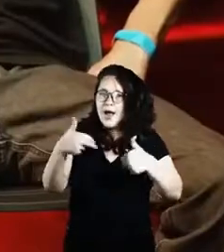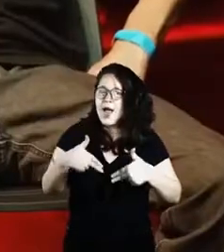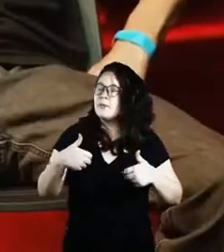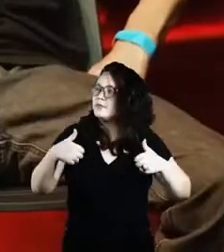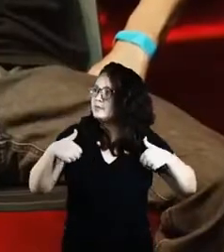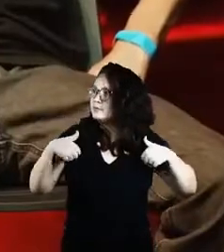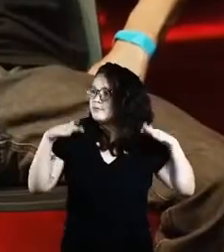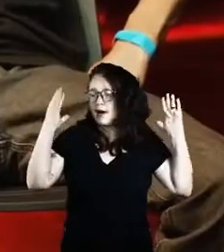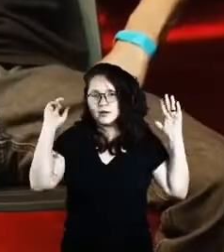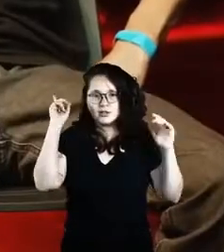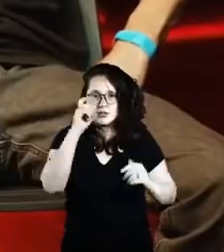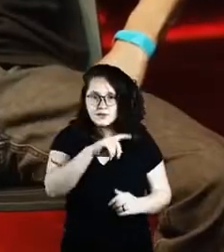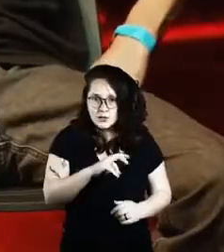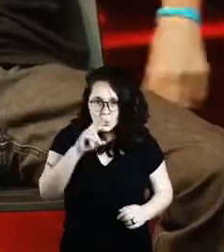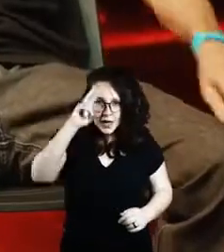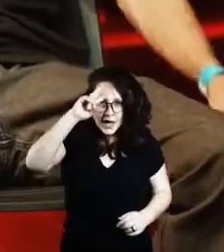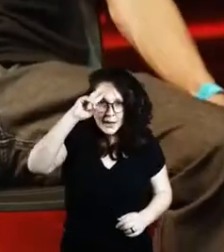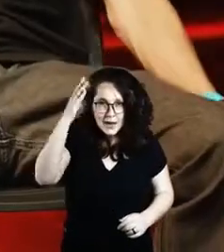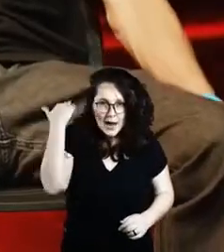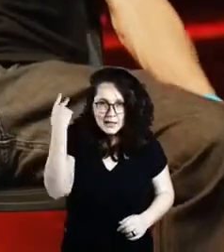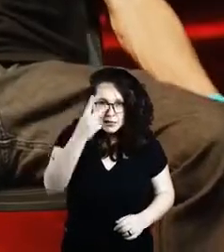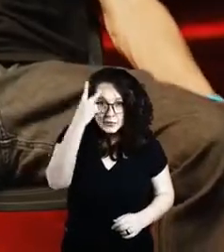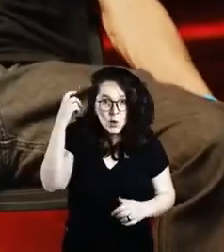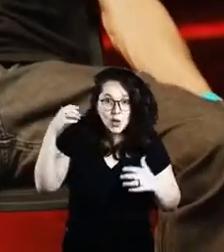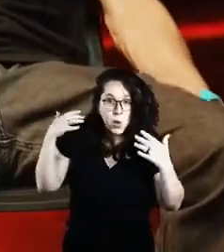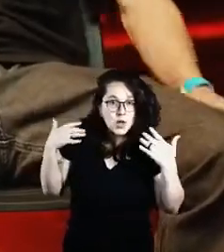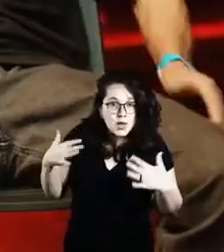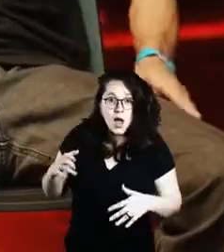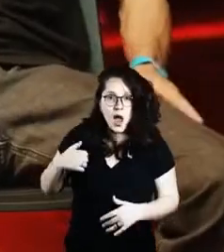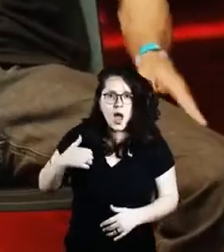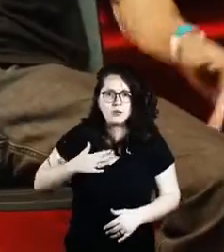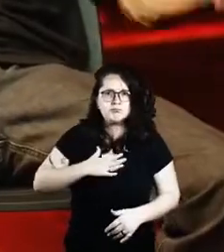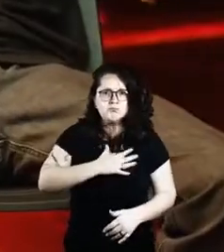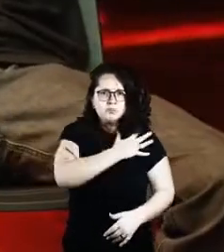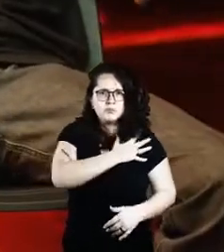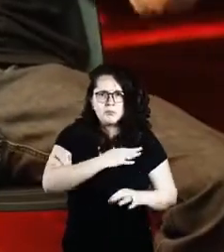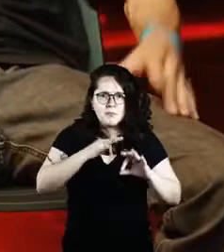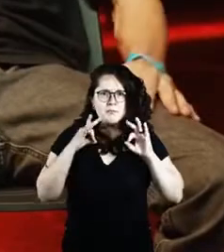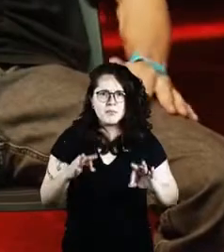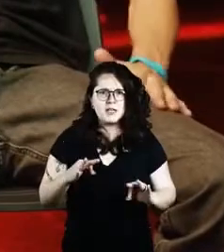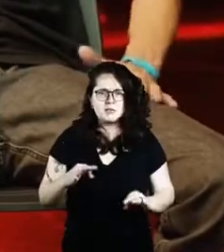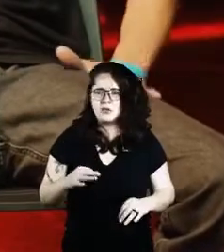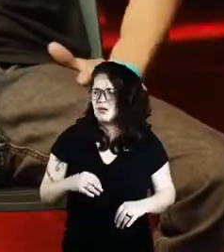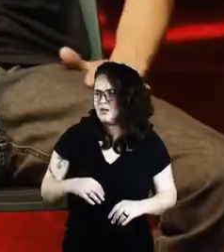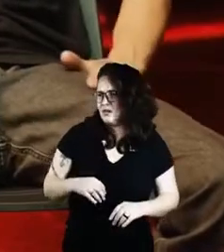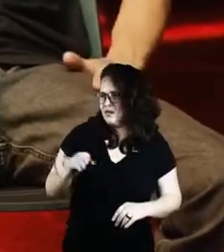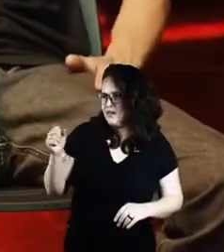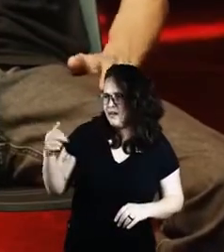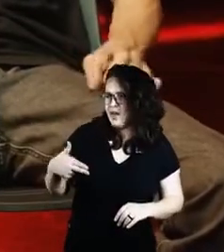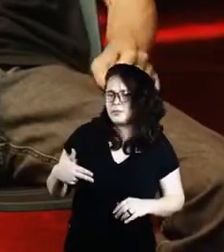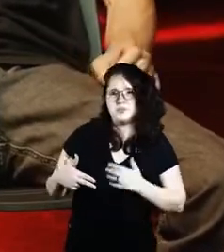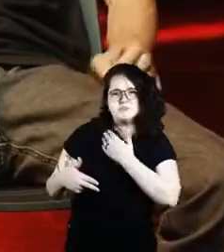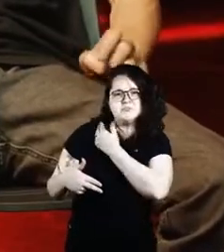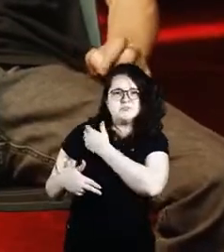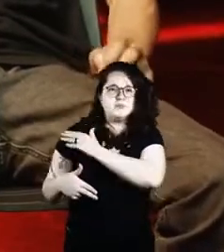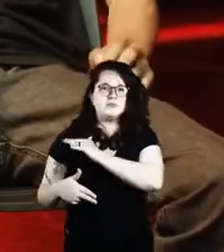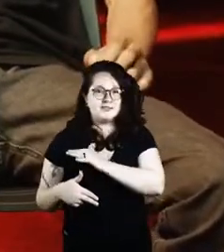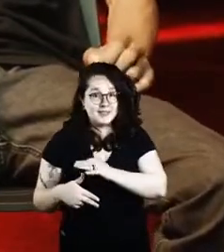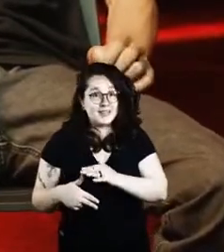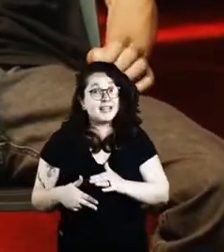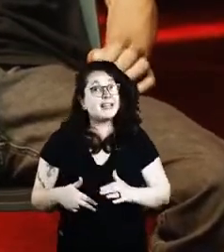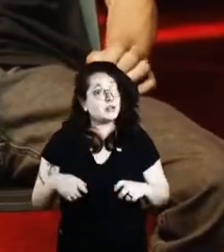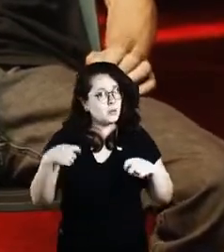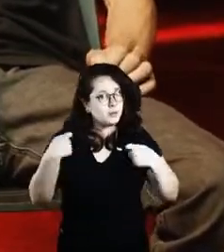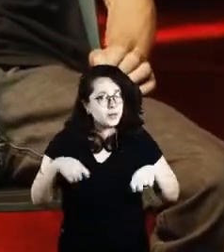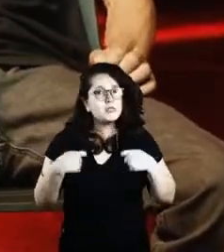pessoal não queria nem tocar música? Não era discriminante. Ninguém tocava uma música de rap. Era música então, de ladrão. O rap, ele precisou se